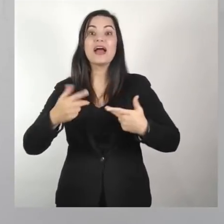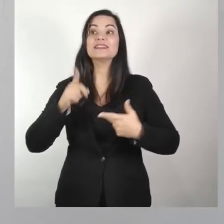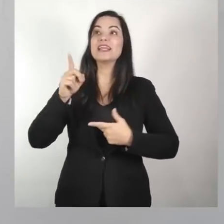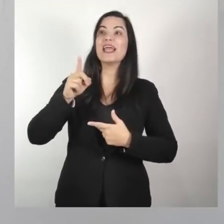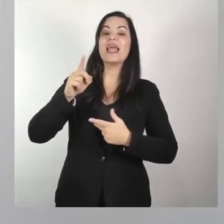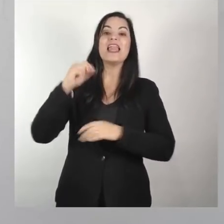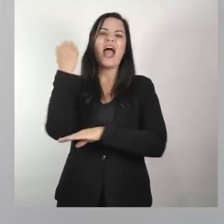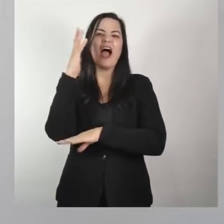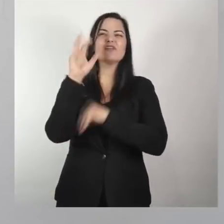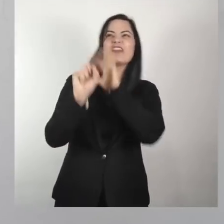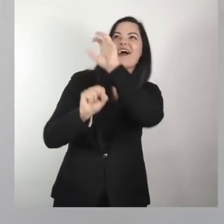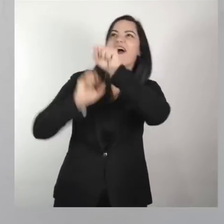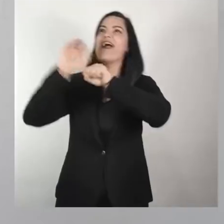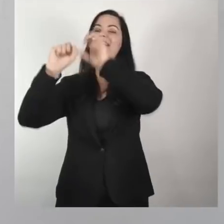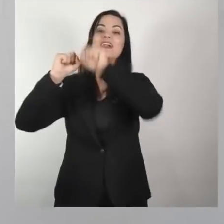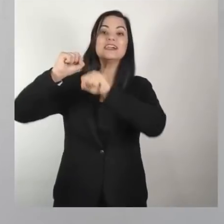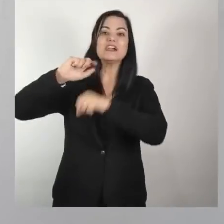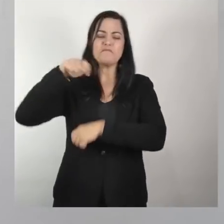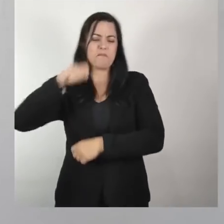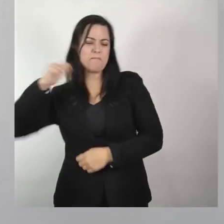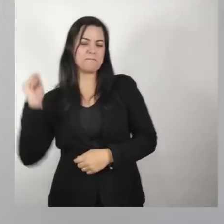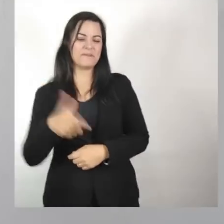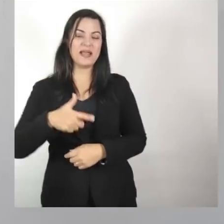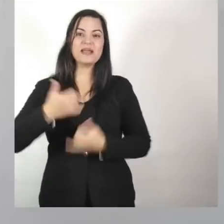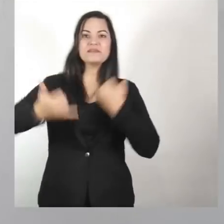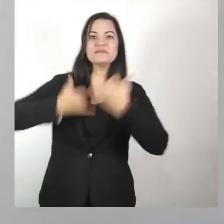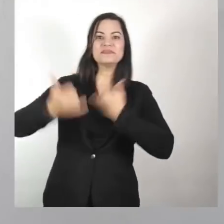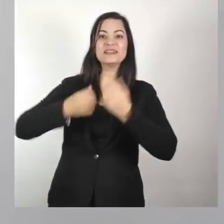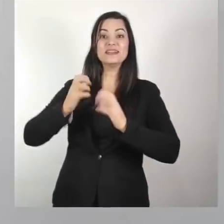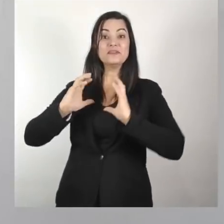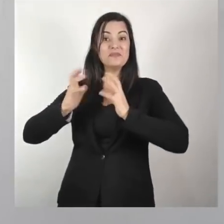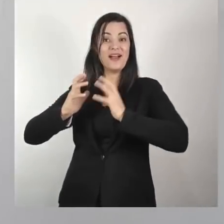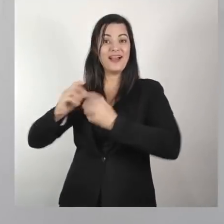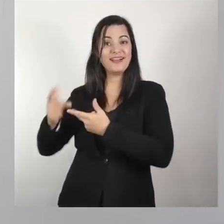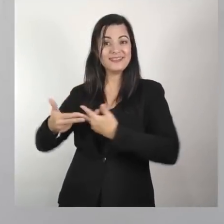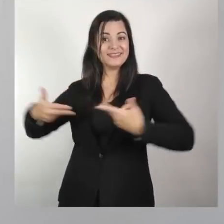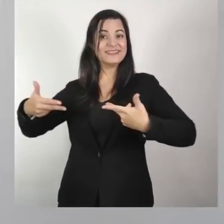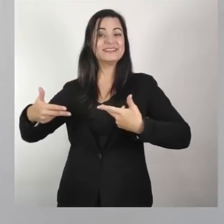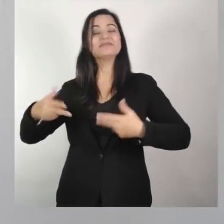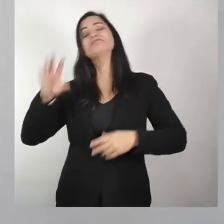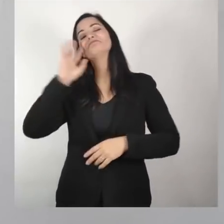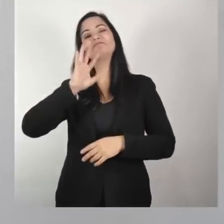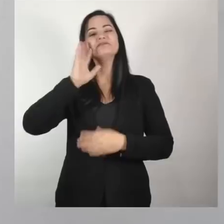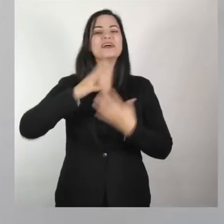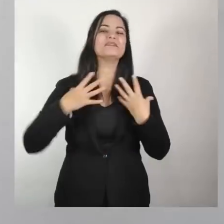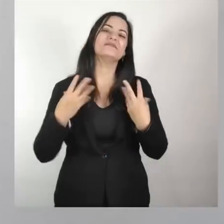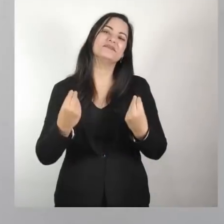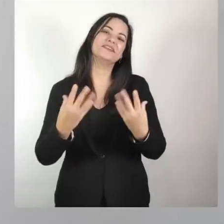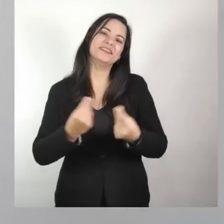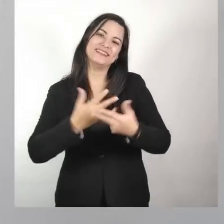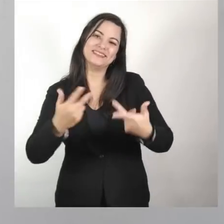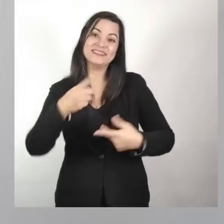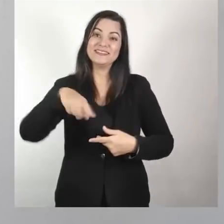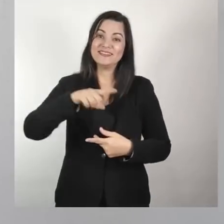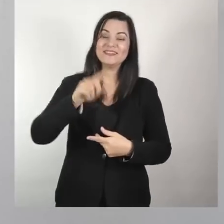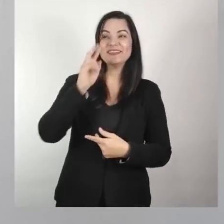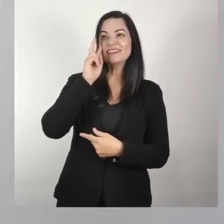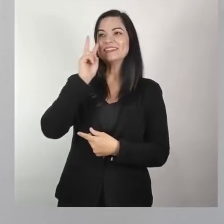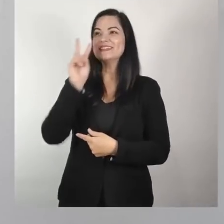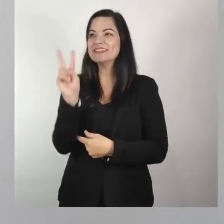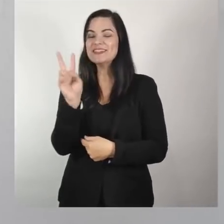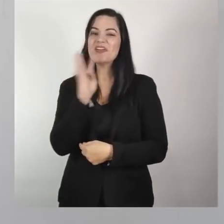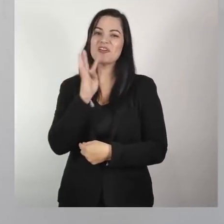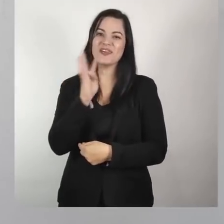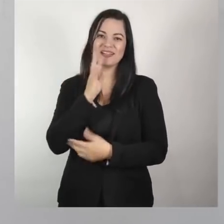esses momentos. Ele subindo em árvore, ele jogando peão, brincando de bola. Então, tem muita coisa legal